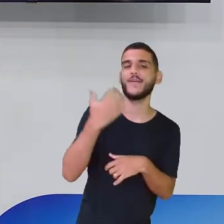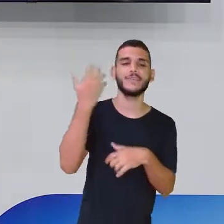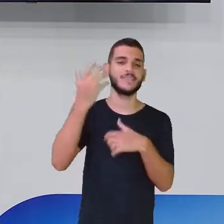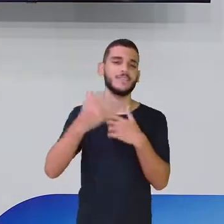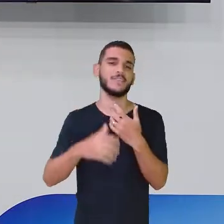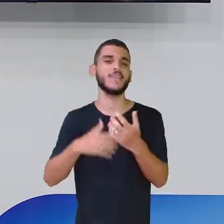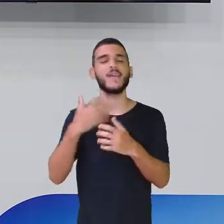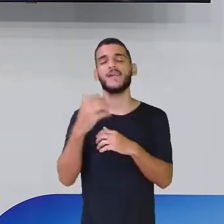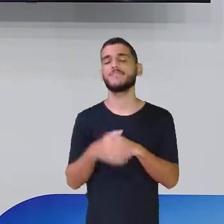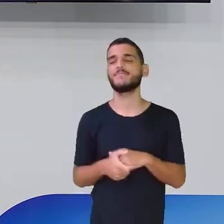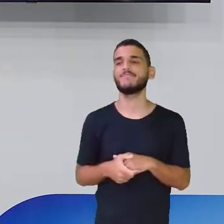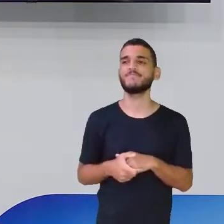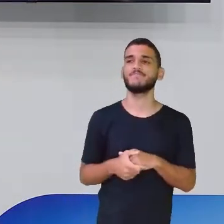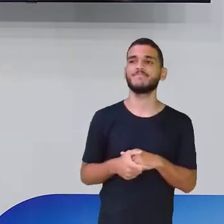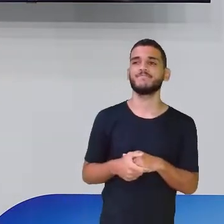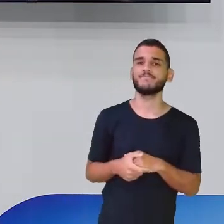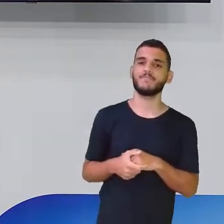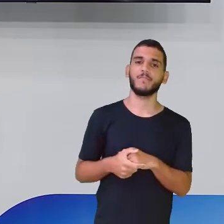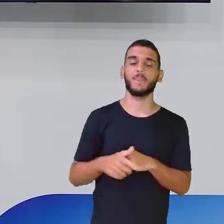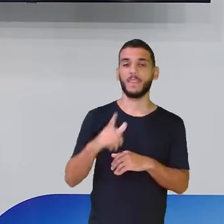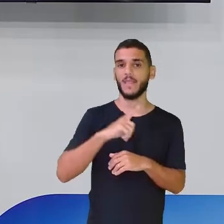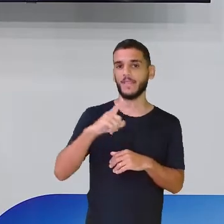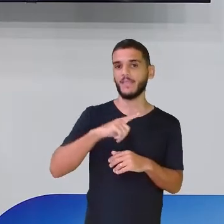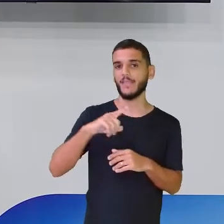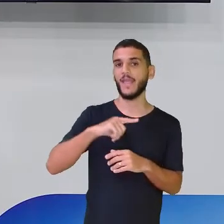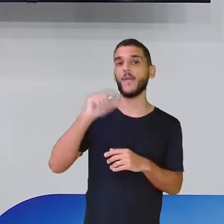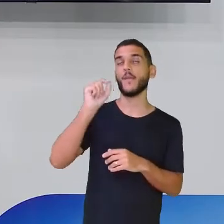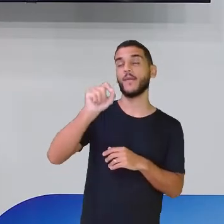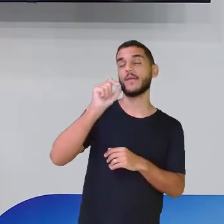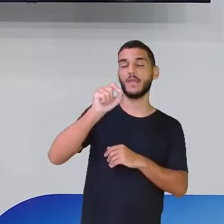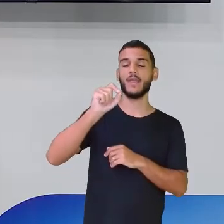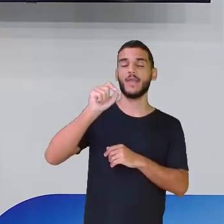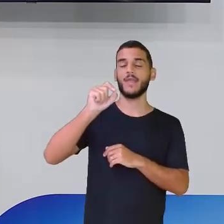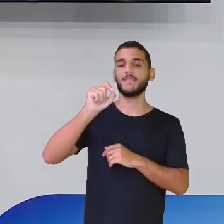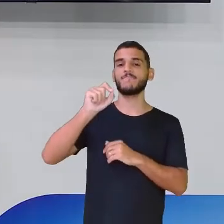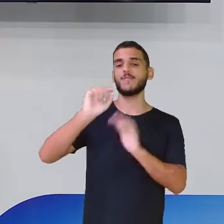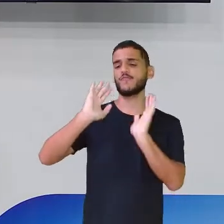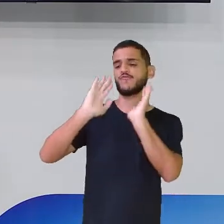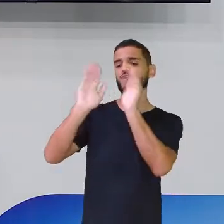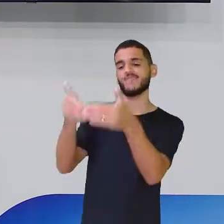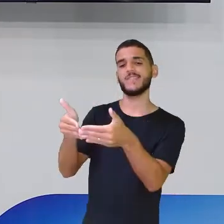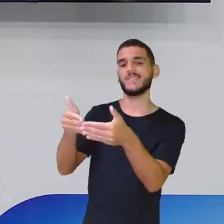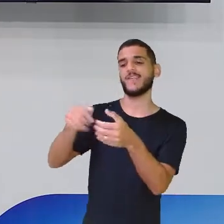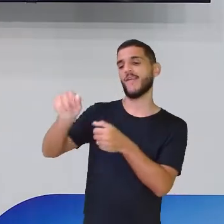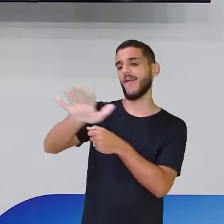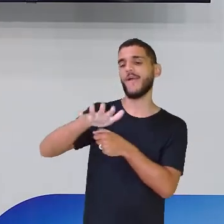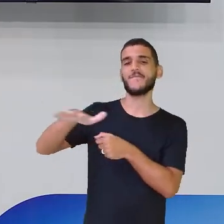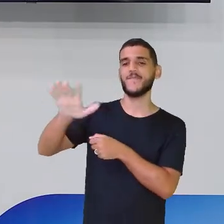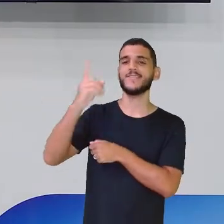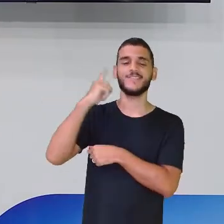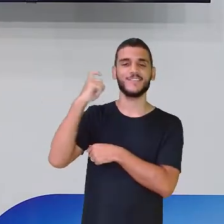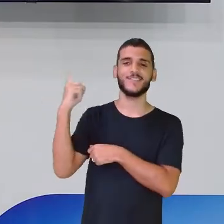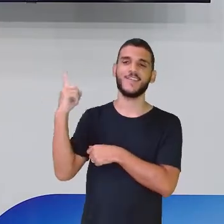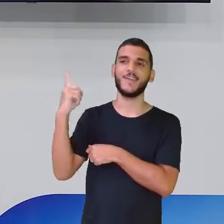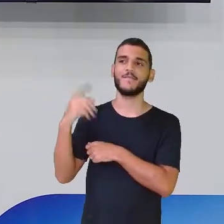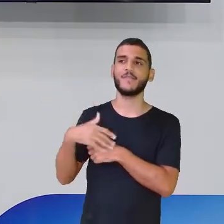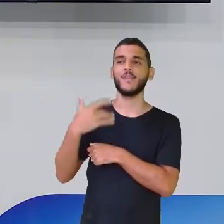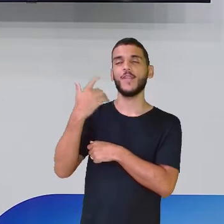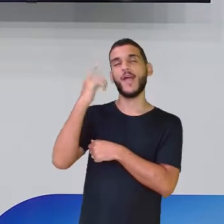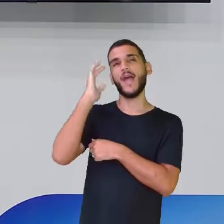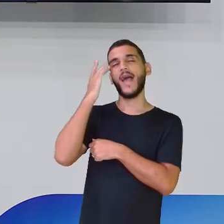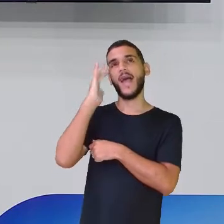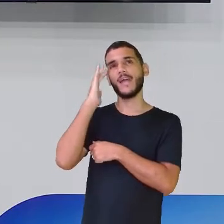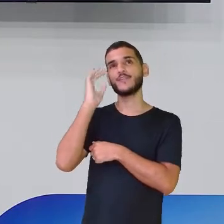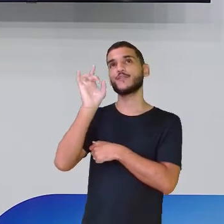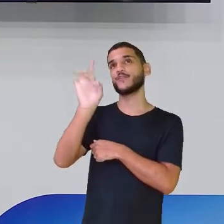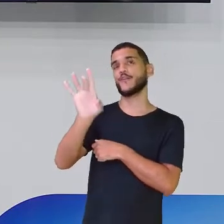Tocando música. Então, tem uma paisagem sonora bem específica. E a gente acha que só de ouvir, sem estar vendo, eu